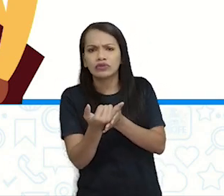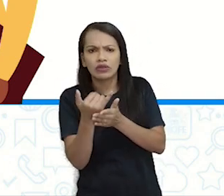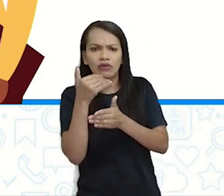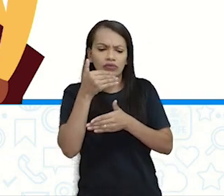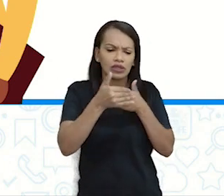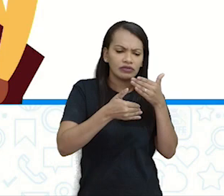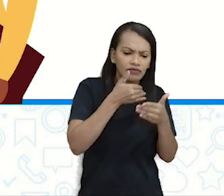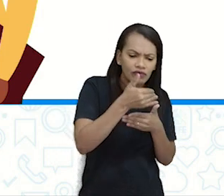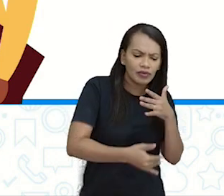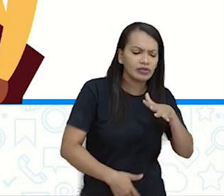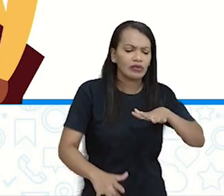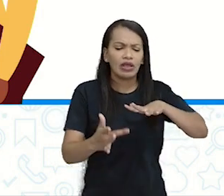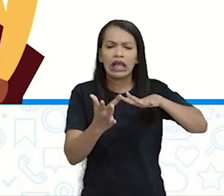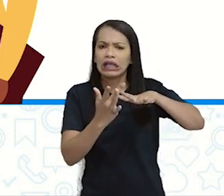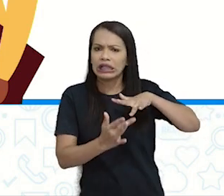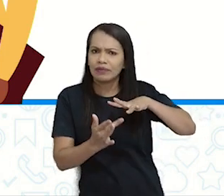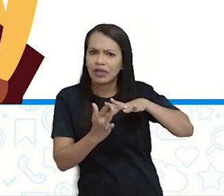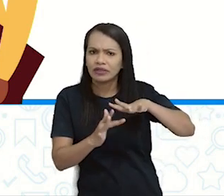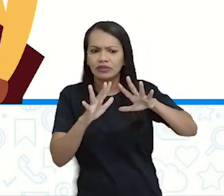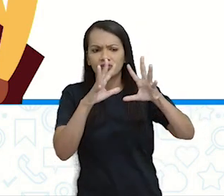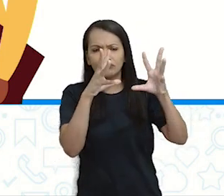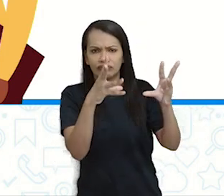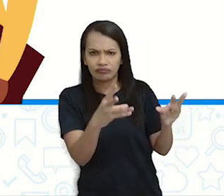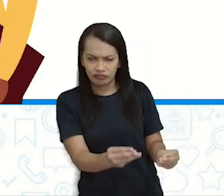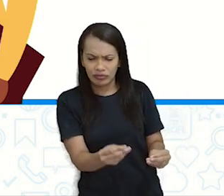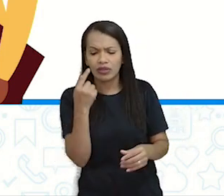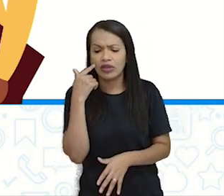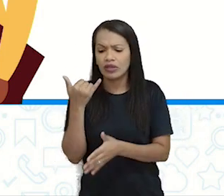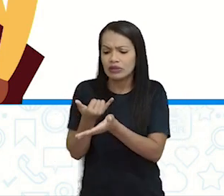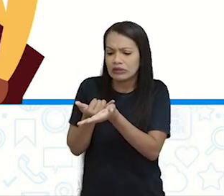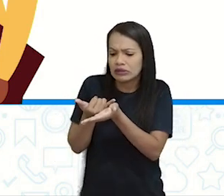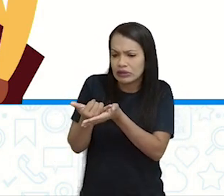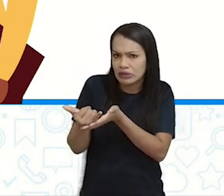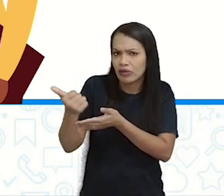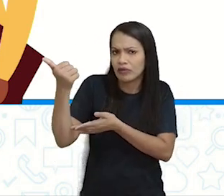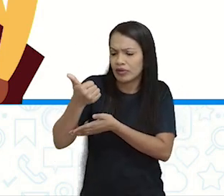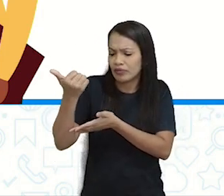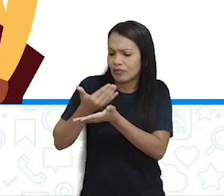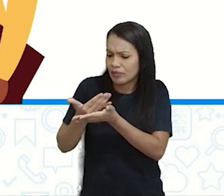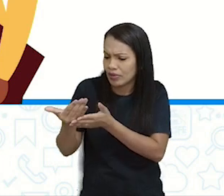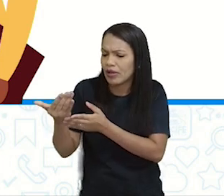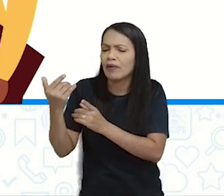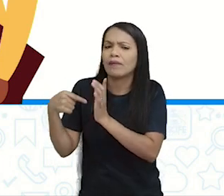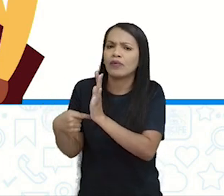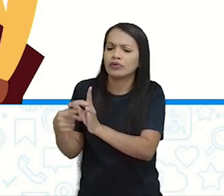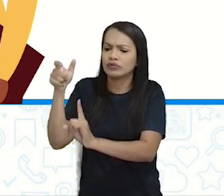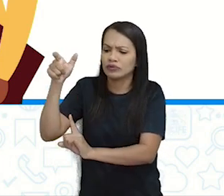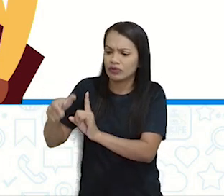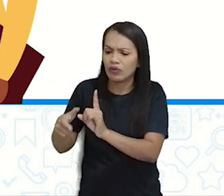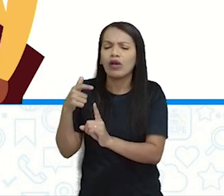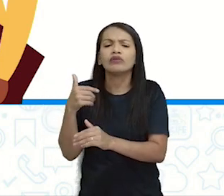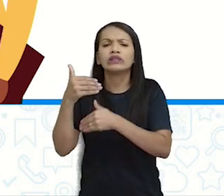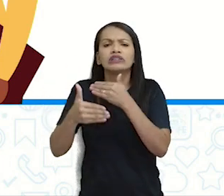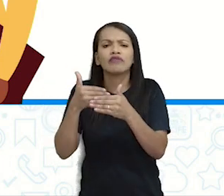que cada um desses quer dizer? Introdução é o começo da história, a apresentação dos personagens. O desenvolvimento